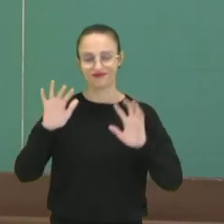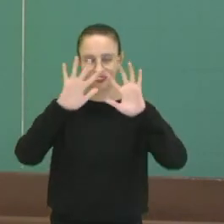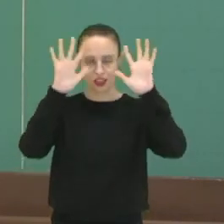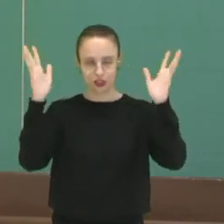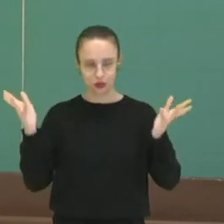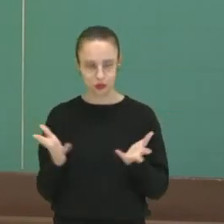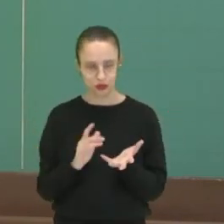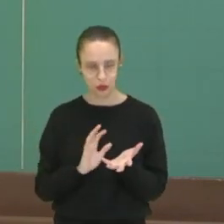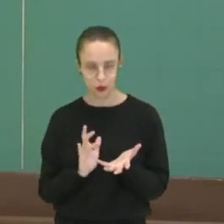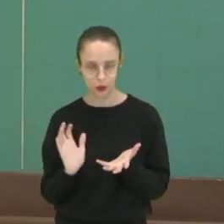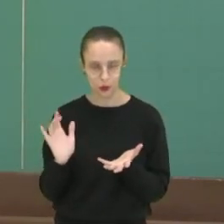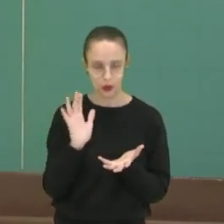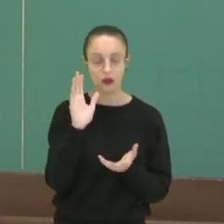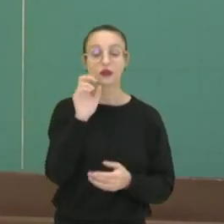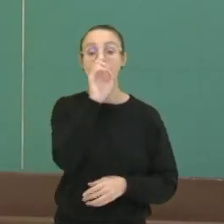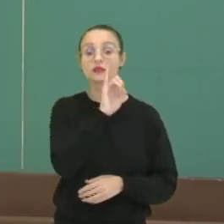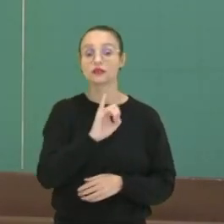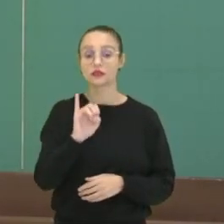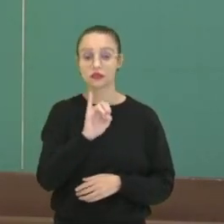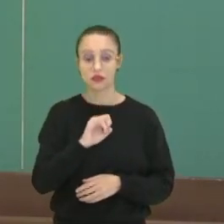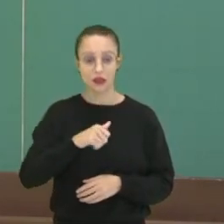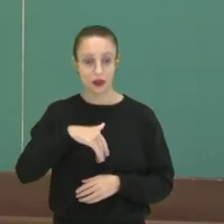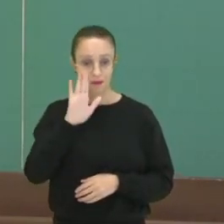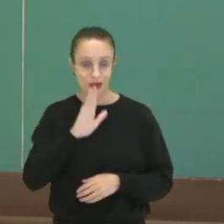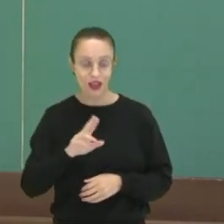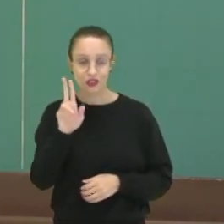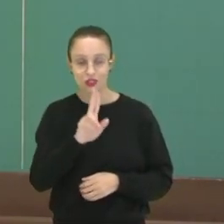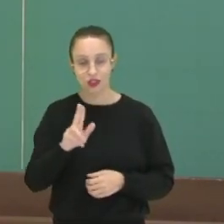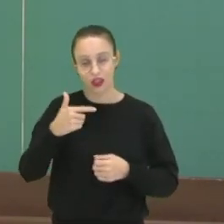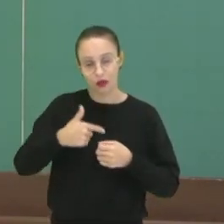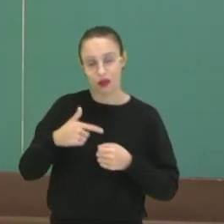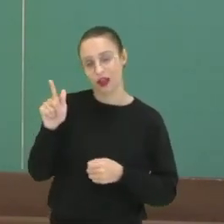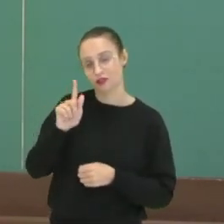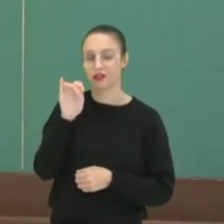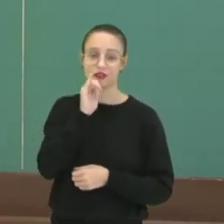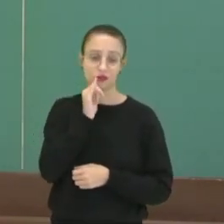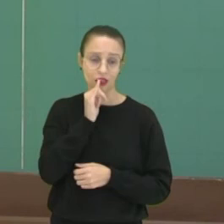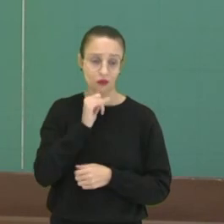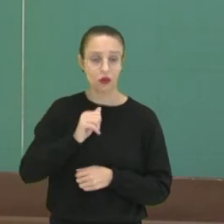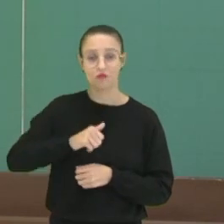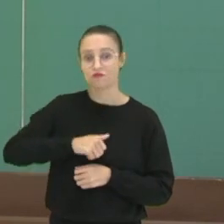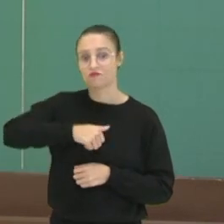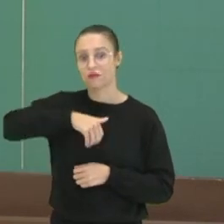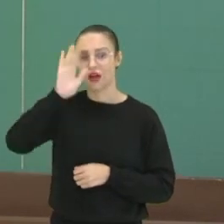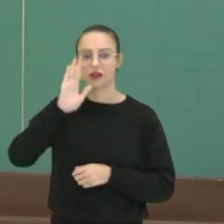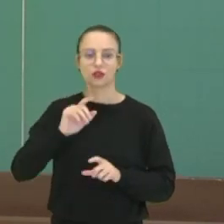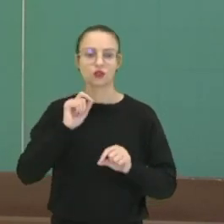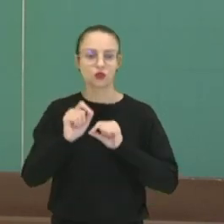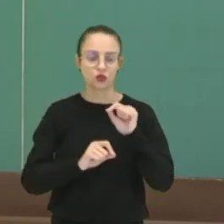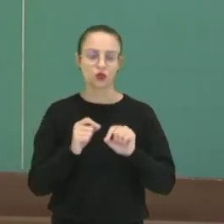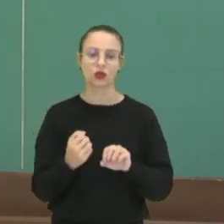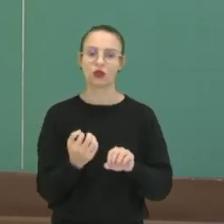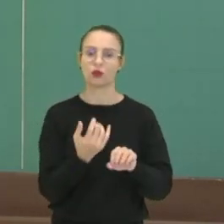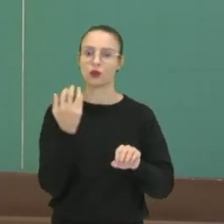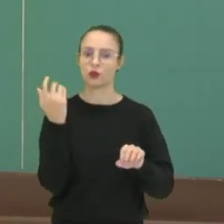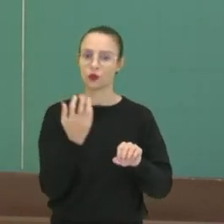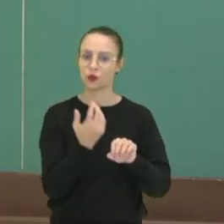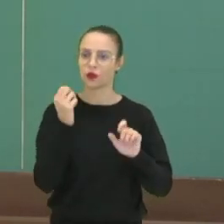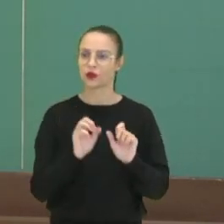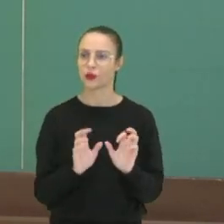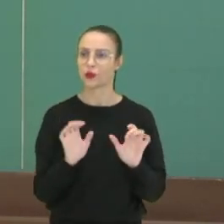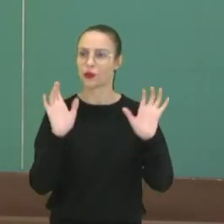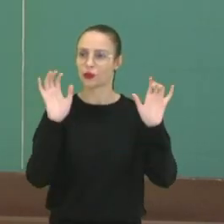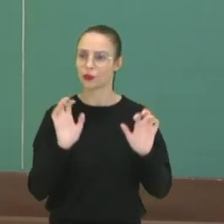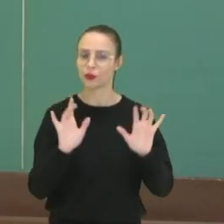atmosfera. Quanto maior é o uso de combustíveis fósseis, por exemplo, maior será a quantidade de gases poluentes sendo lançados